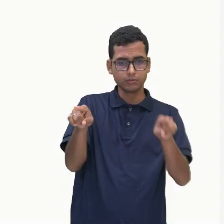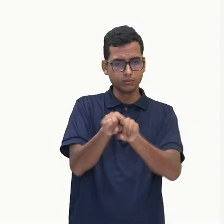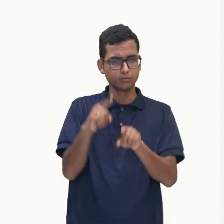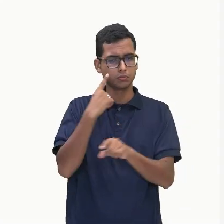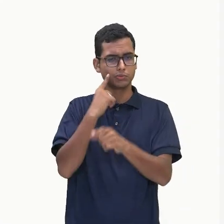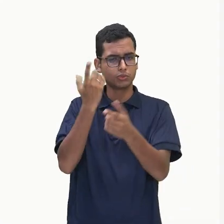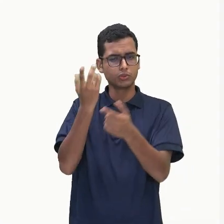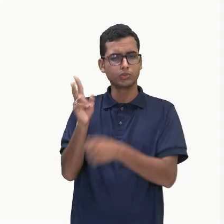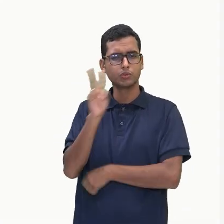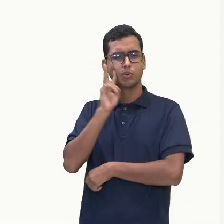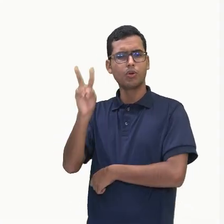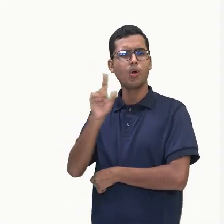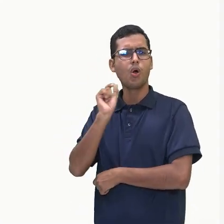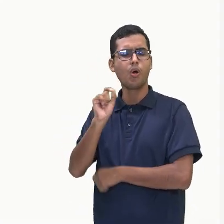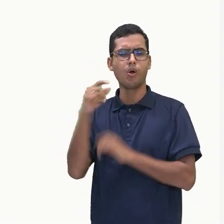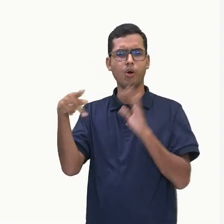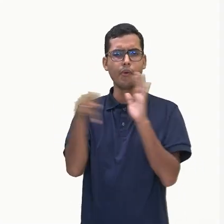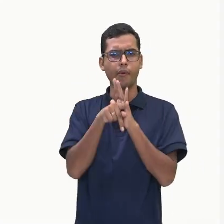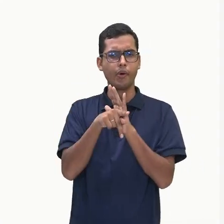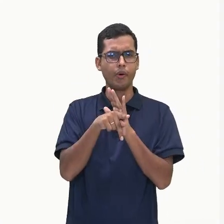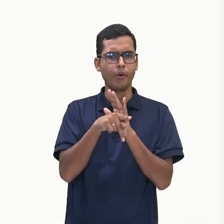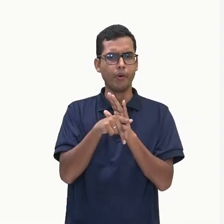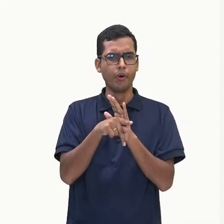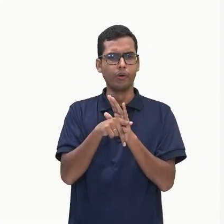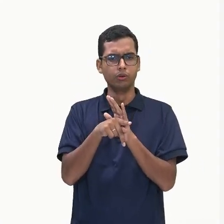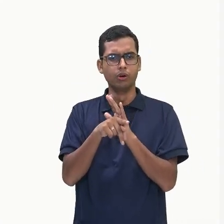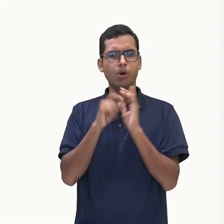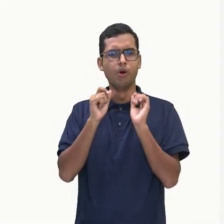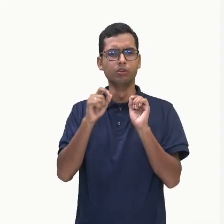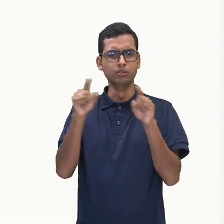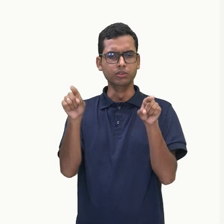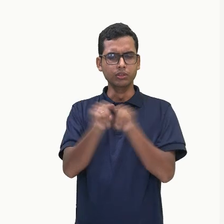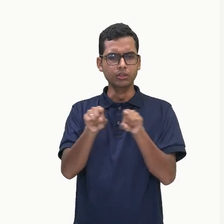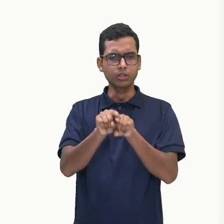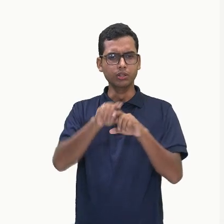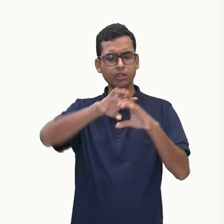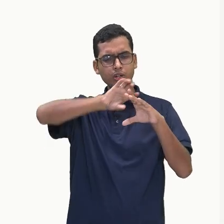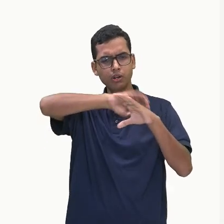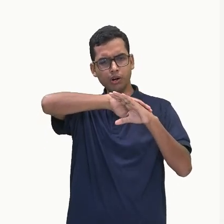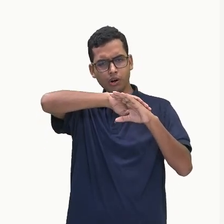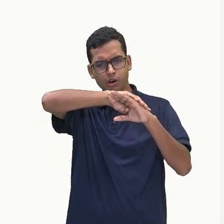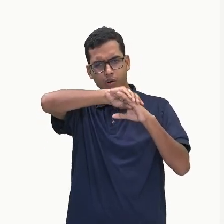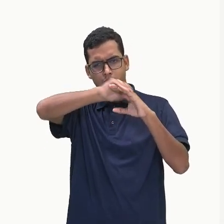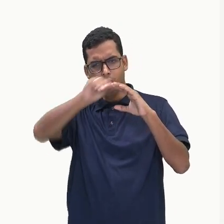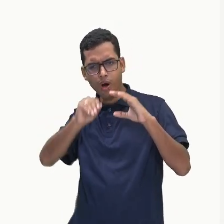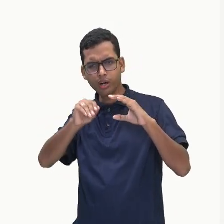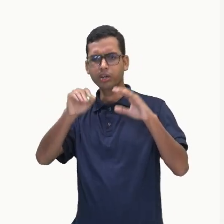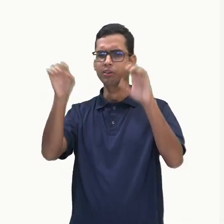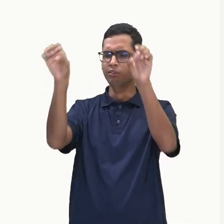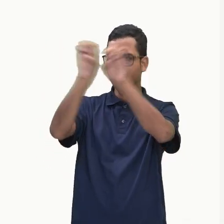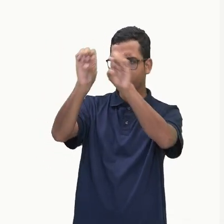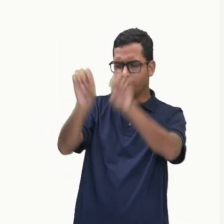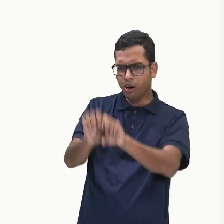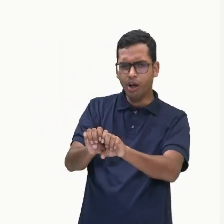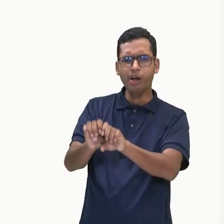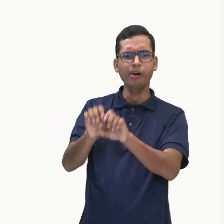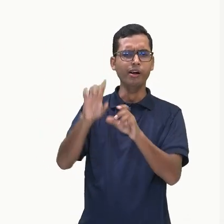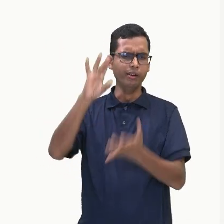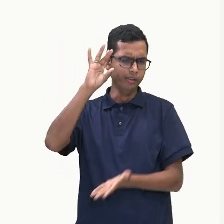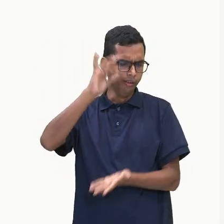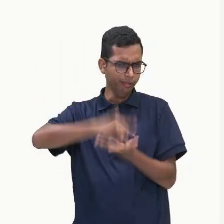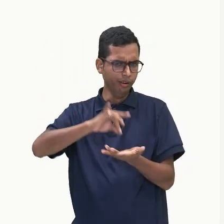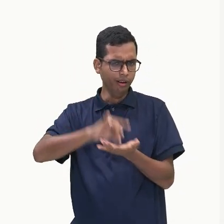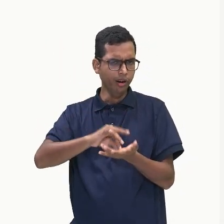plasmática, onde nós temos o envoltório da célula todinho, com aquela estrutura complexa, onde ela vai fazer o processo